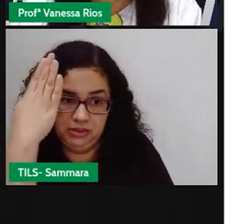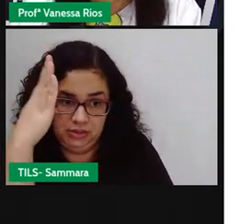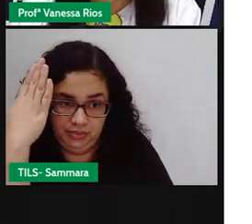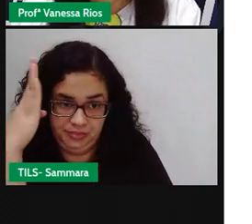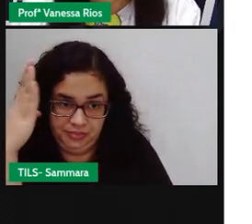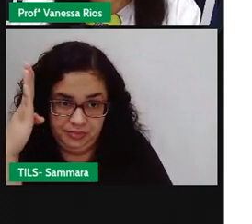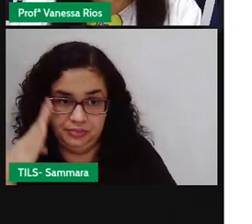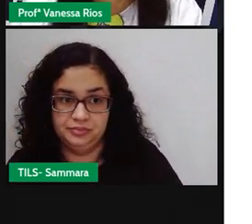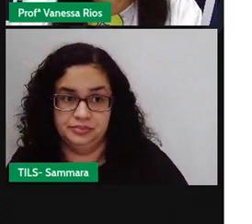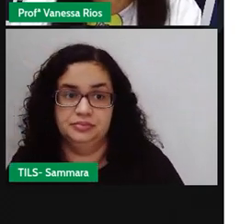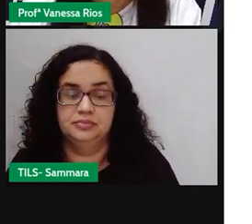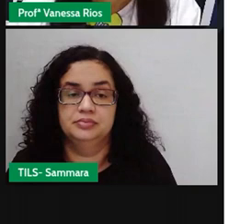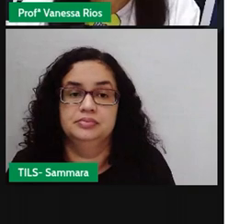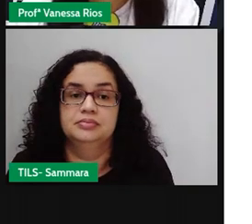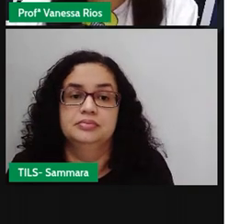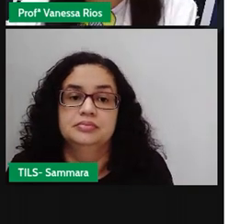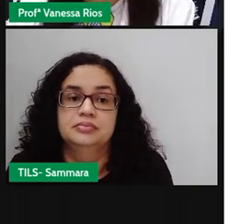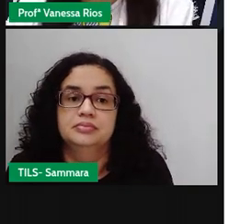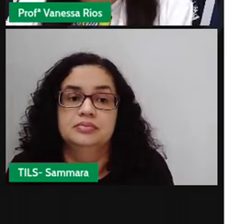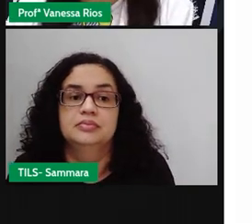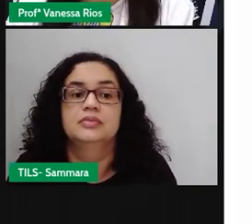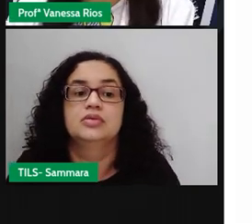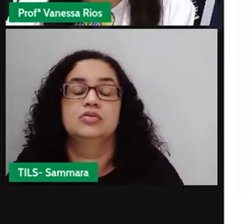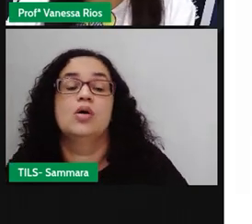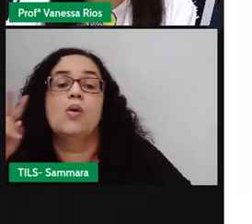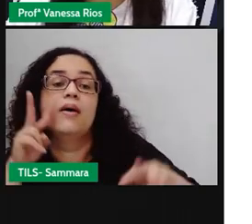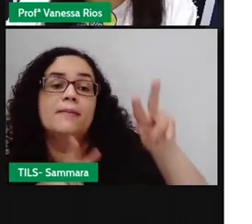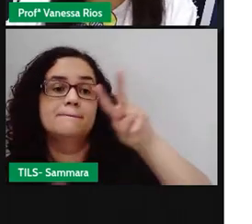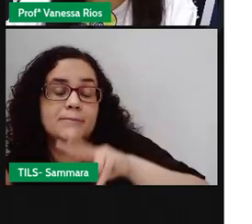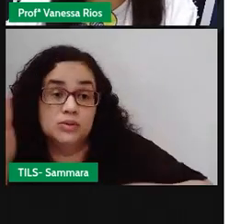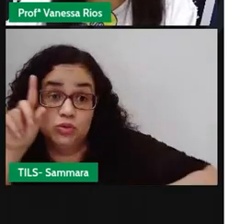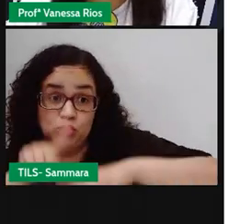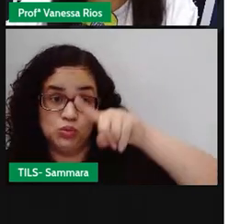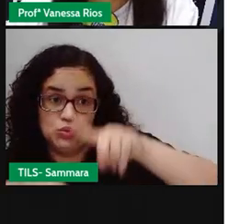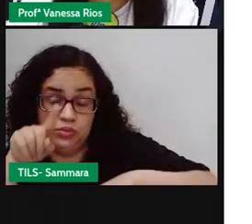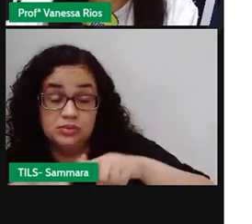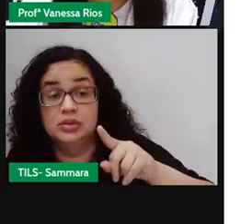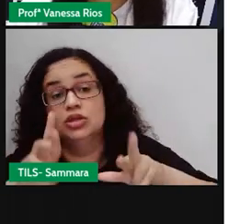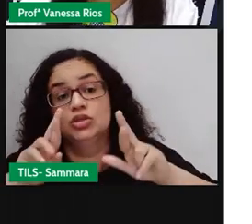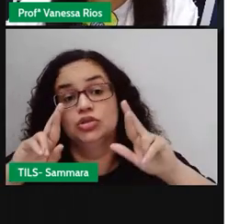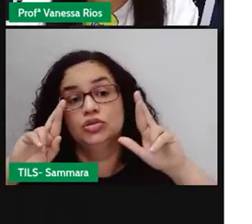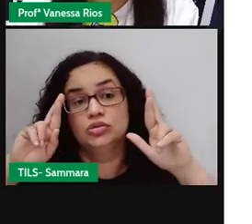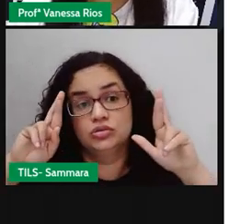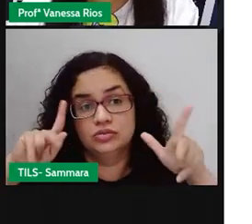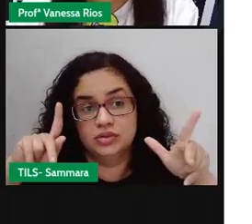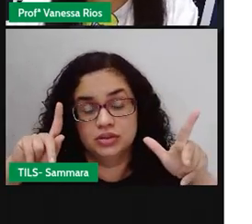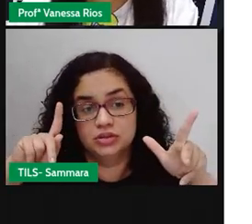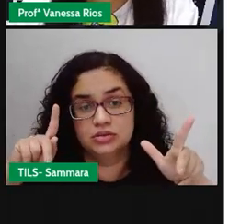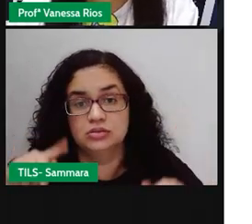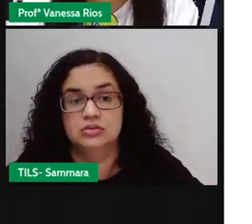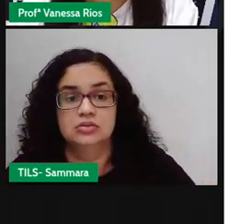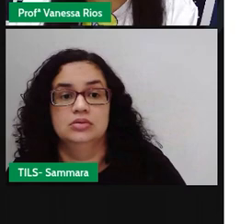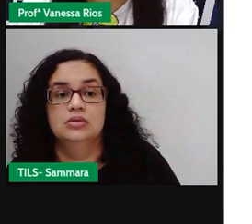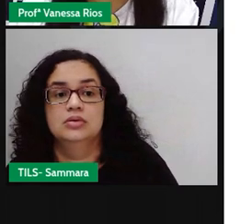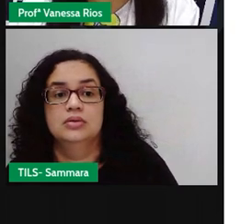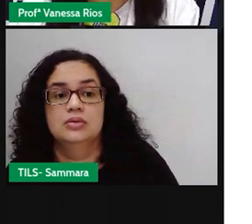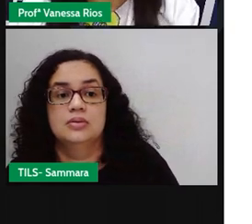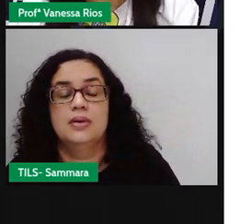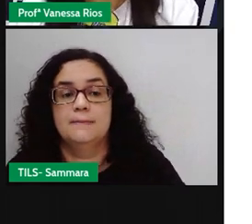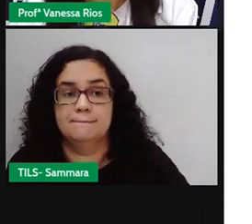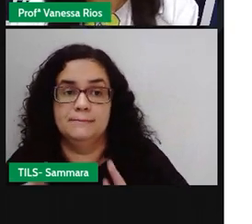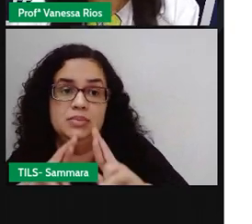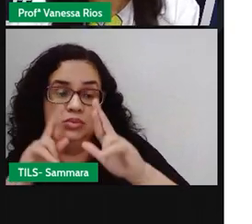a utilização da madeira. O que que a gente observa? São materiais diferentes que utilizam aí